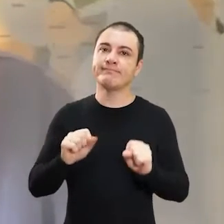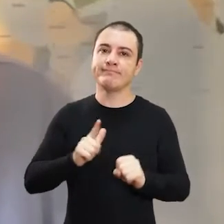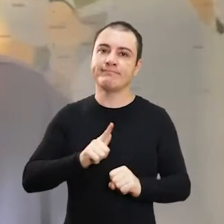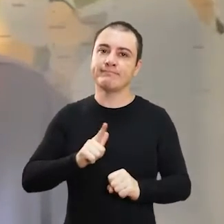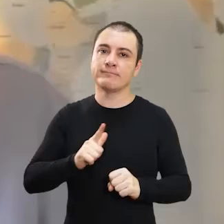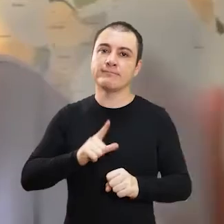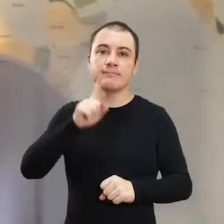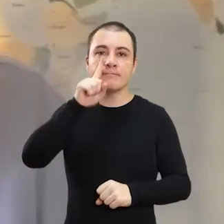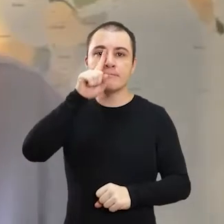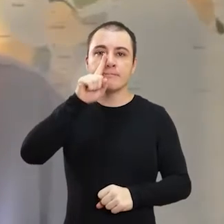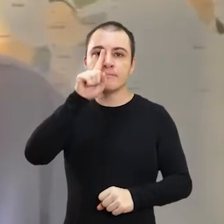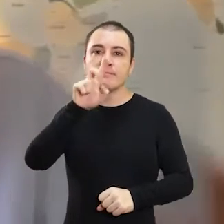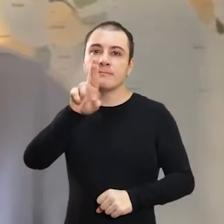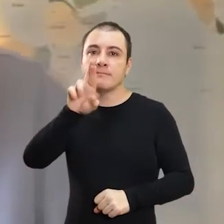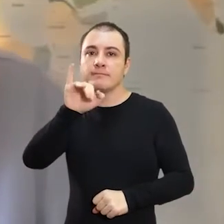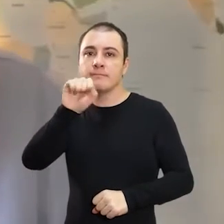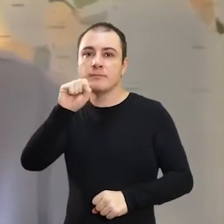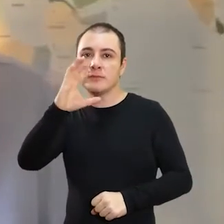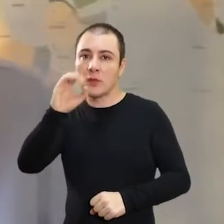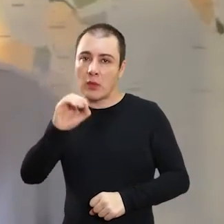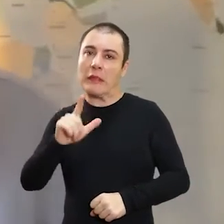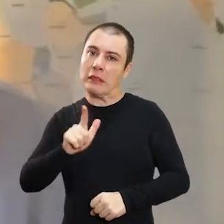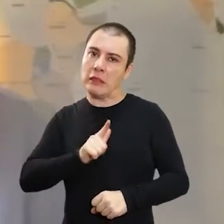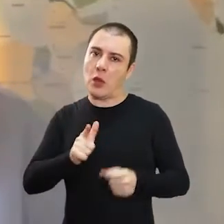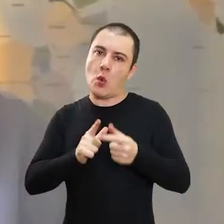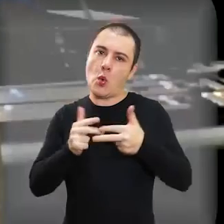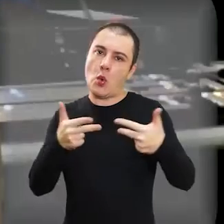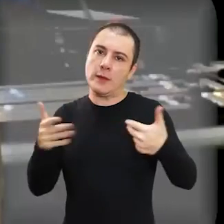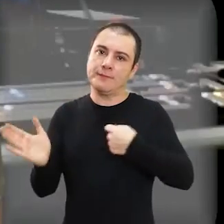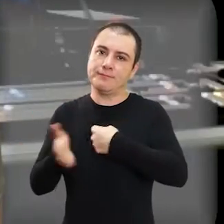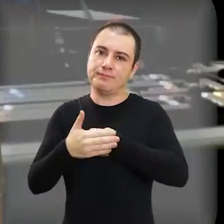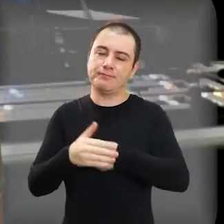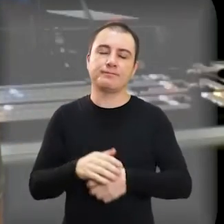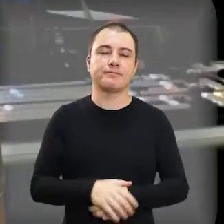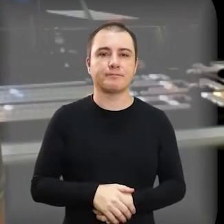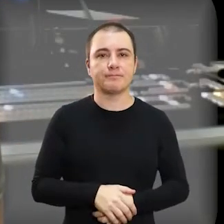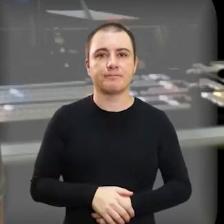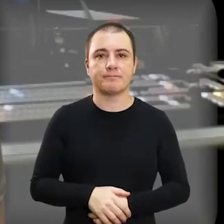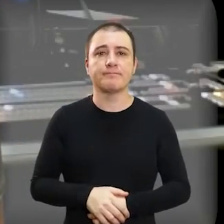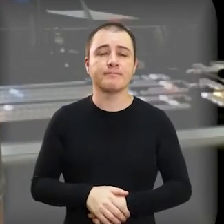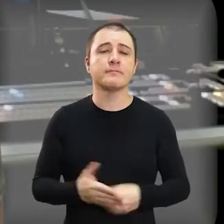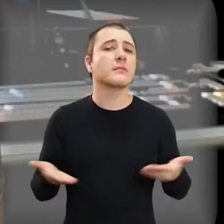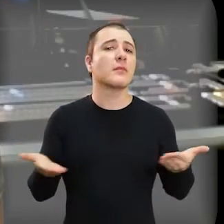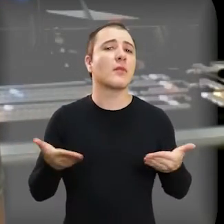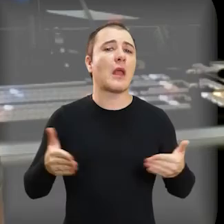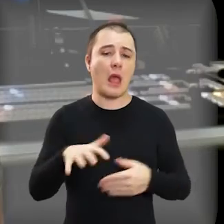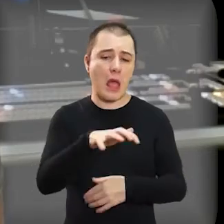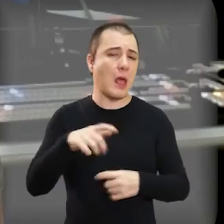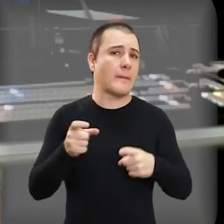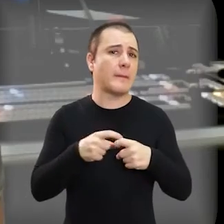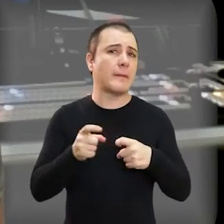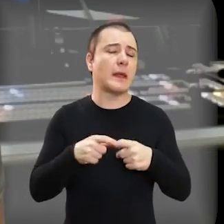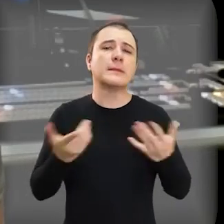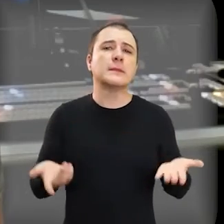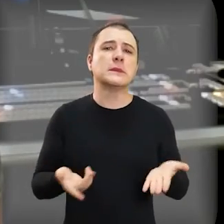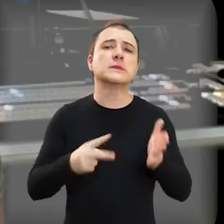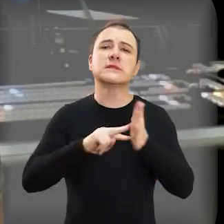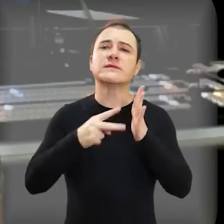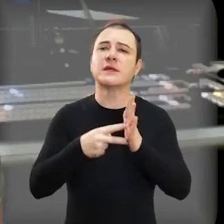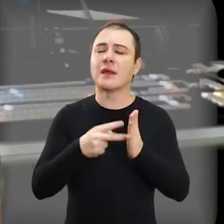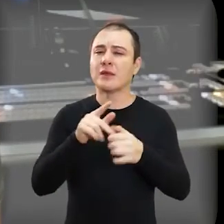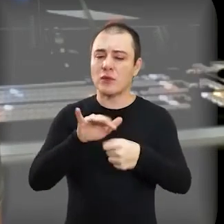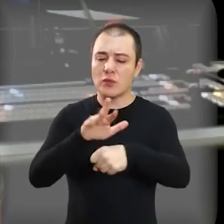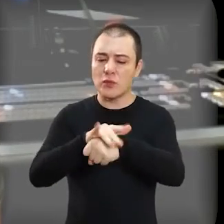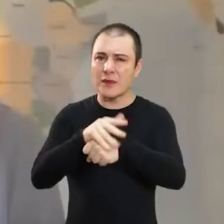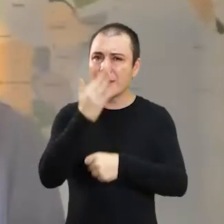de risco, e aonde mora muitos perigos ocultos, né? E, doutor Cardillo, falando do ponto de vista clínico, o que caracteriza